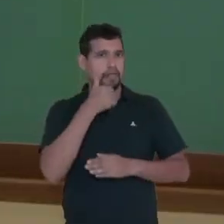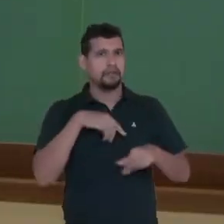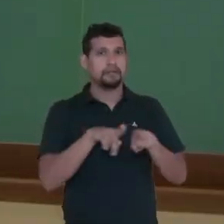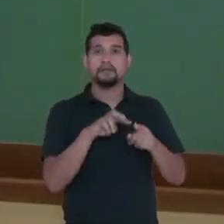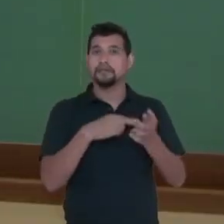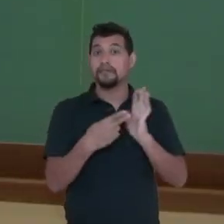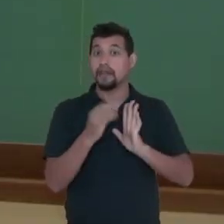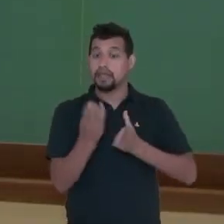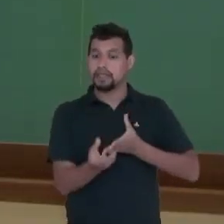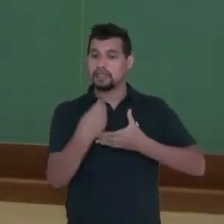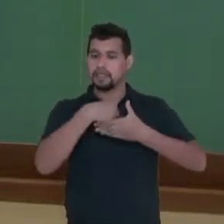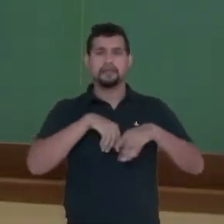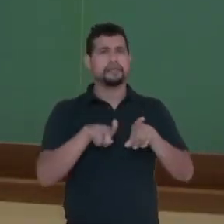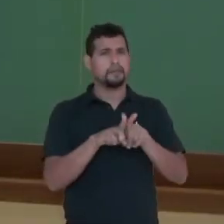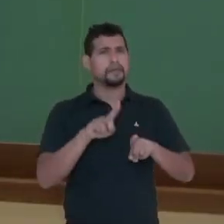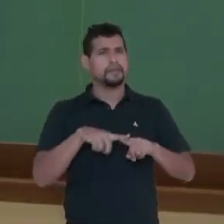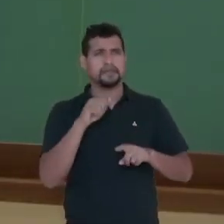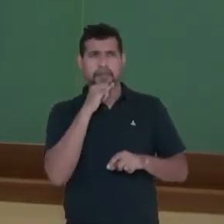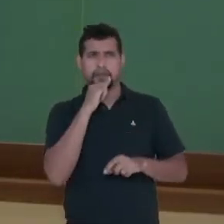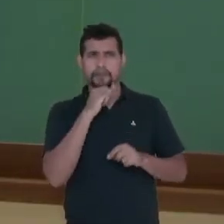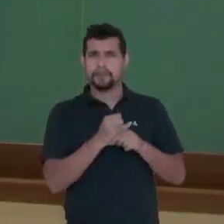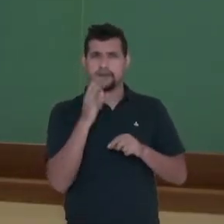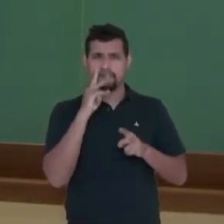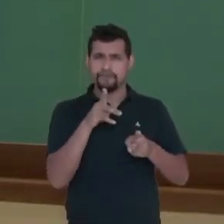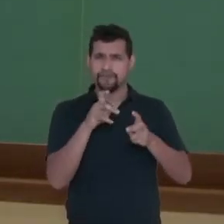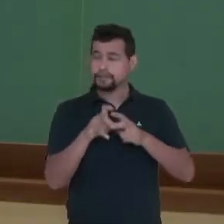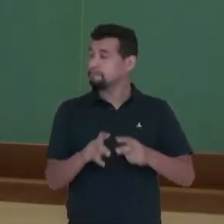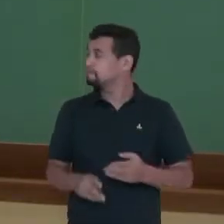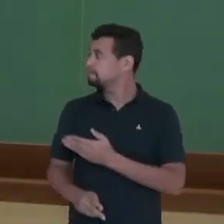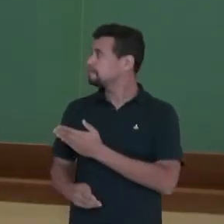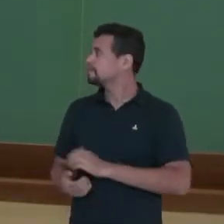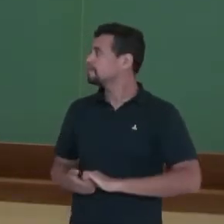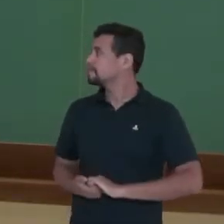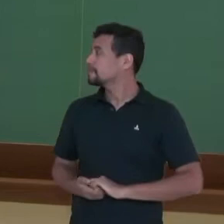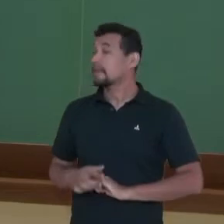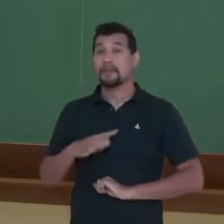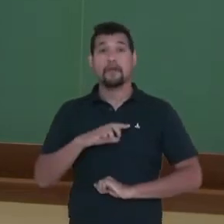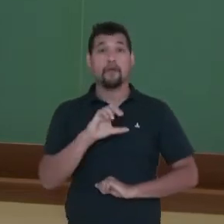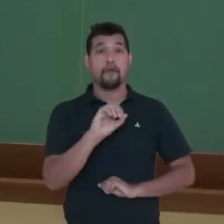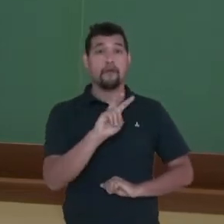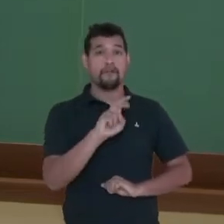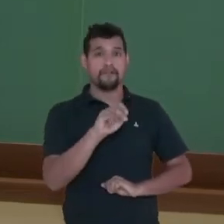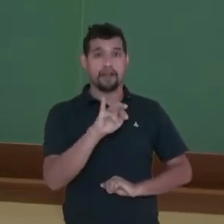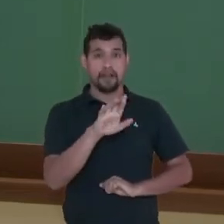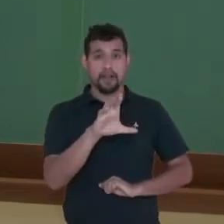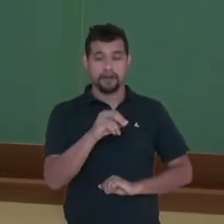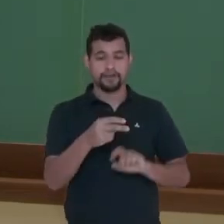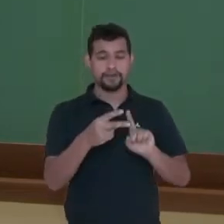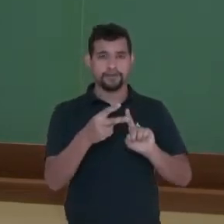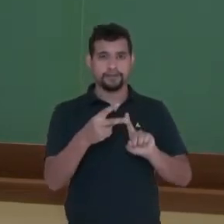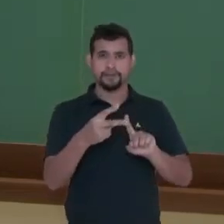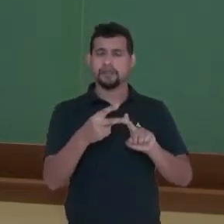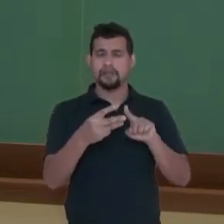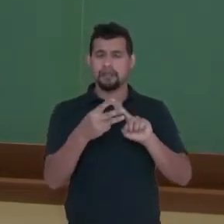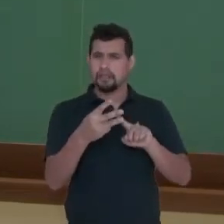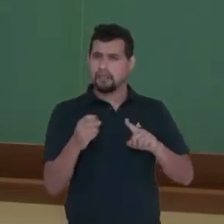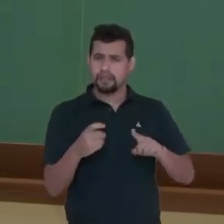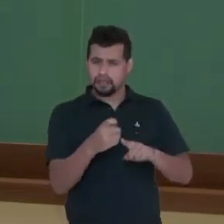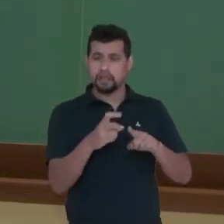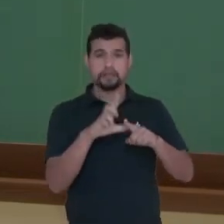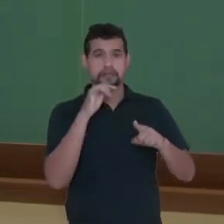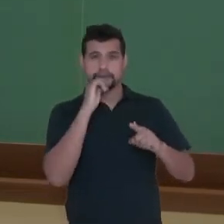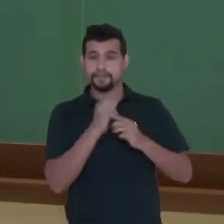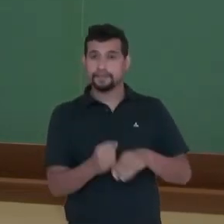fecundação interna. Então, observem aqui na figura, eu tenho o ovário, o ovócito secundário, os espermatozoides se